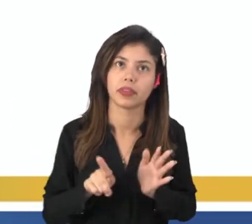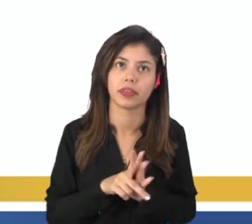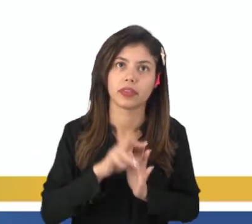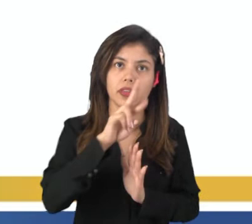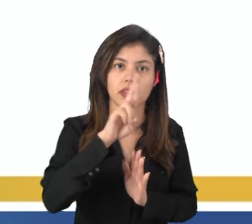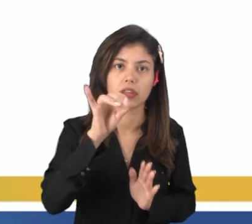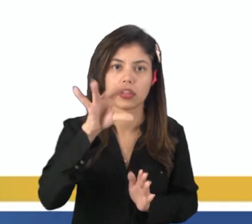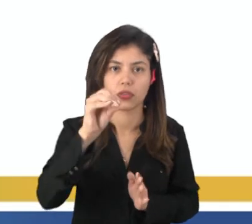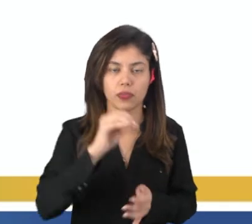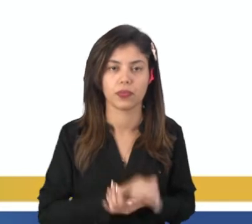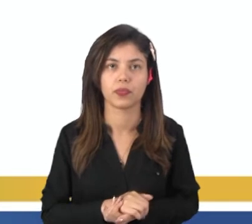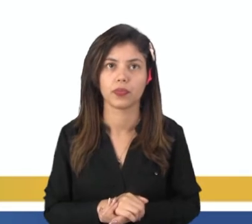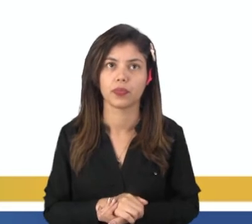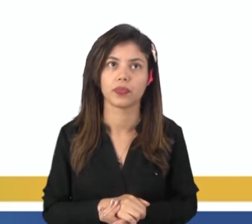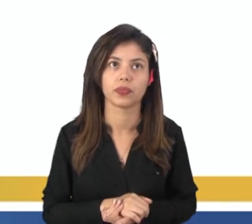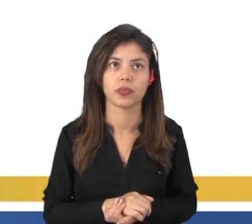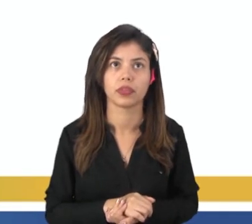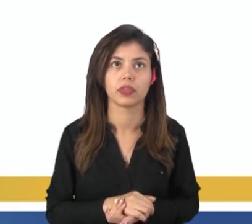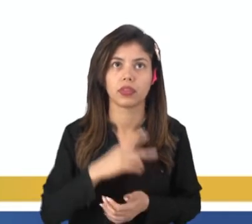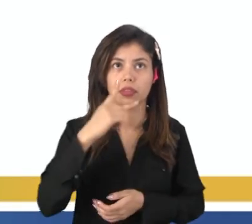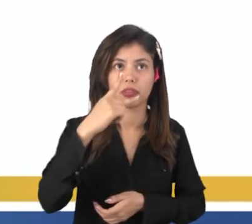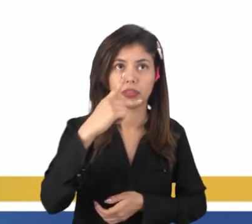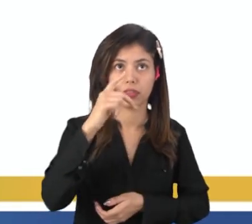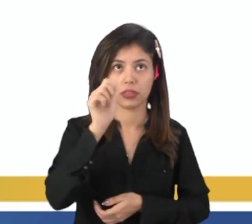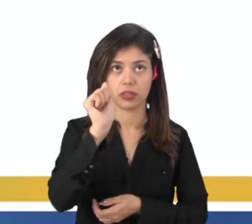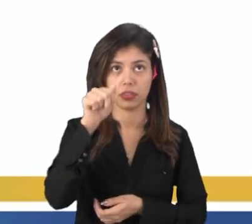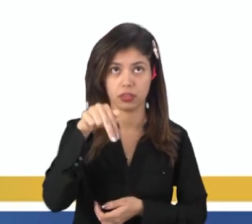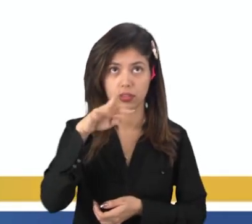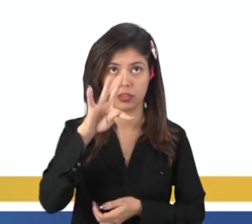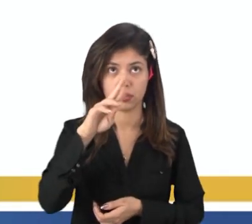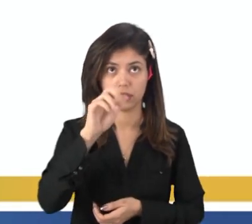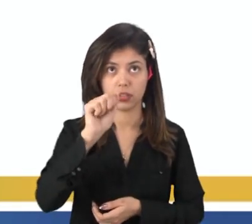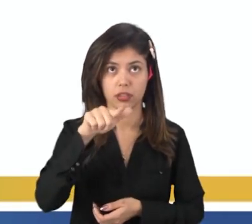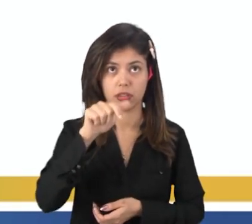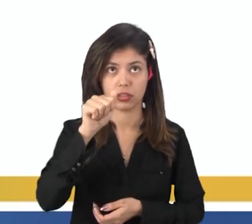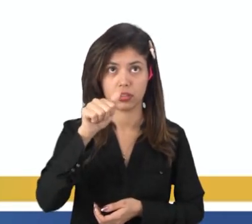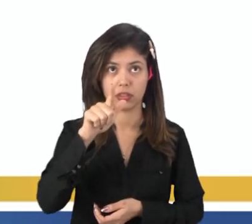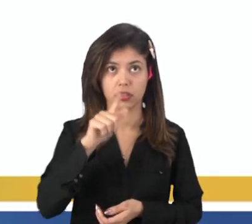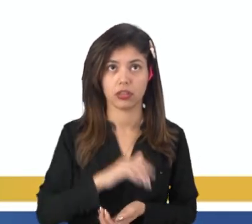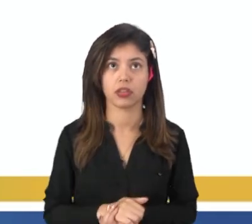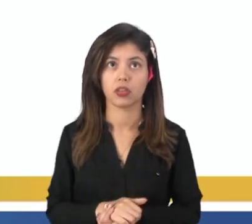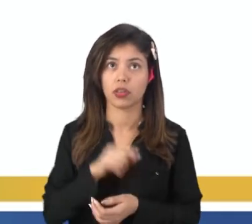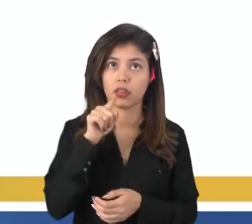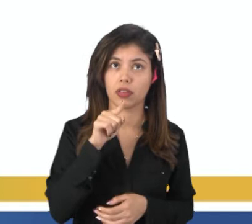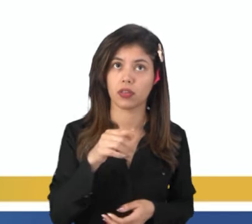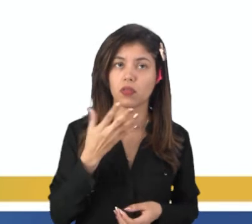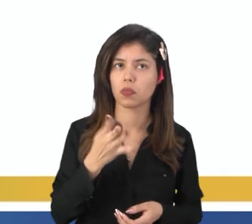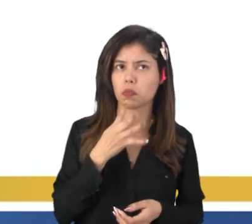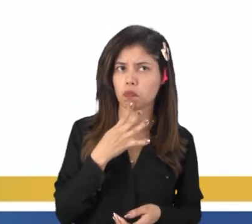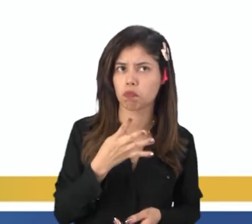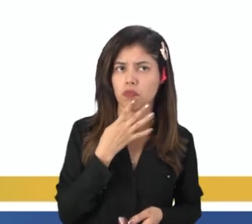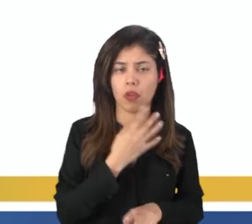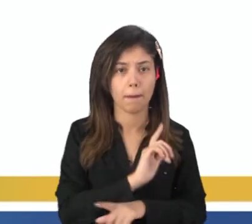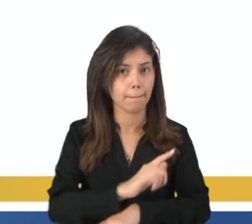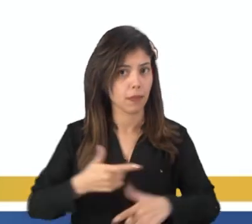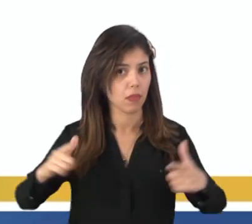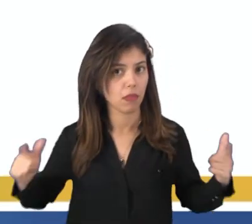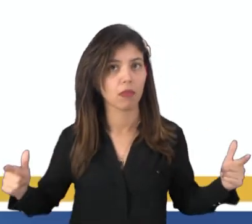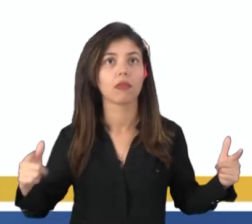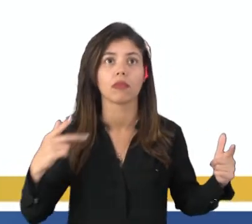Grande do Sul, tá? E o último bioma é o Pantanal, tá, gente? O Pantanal ele é conhecido como a maior